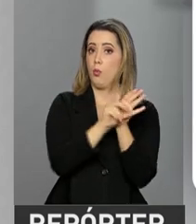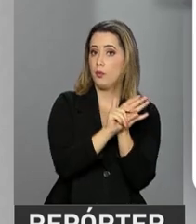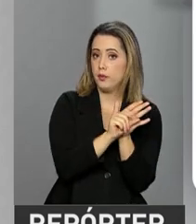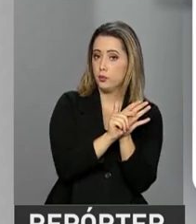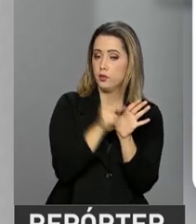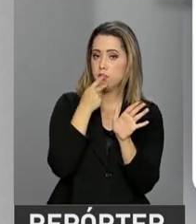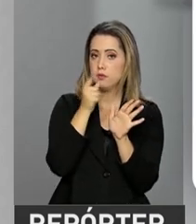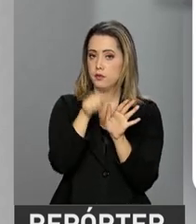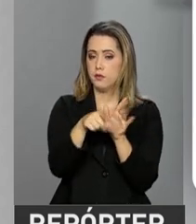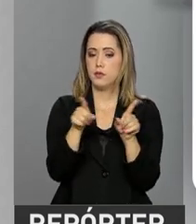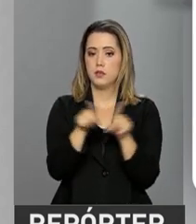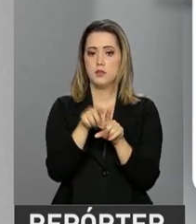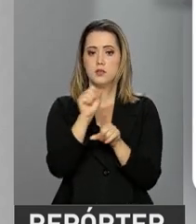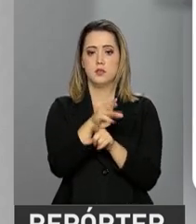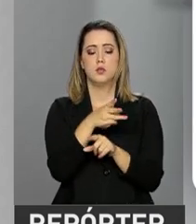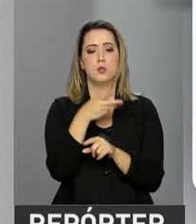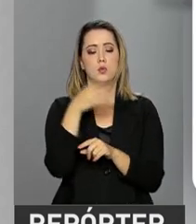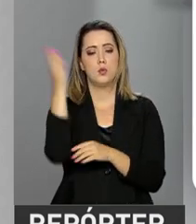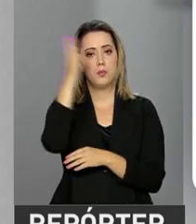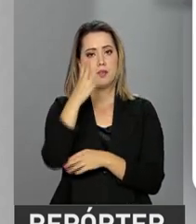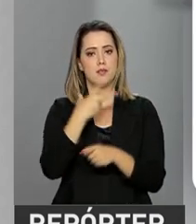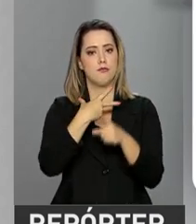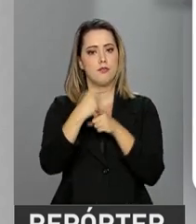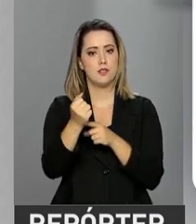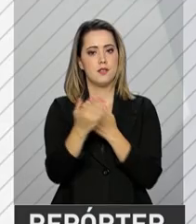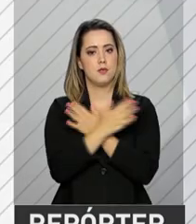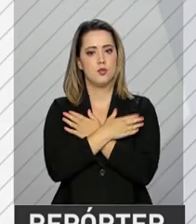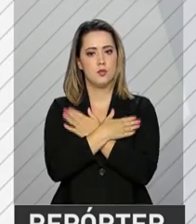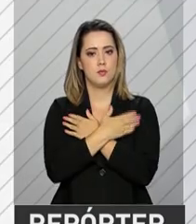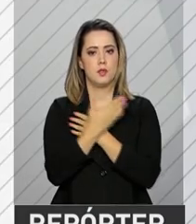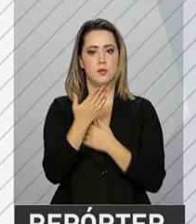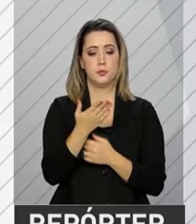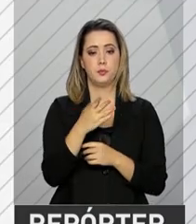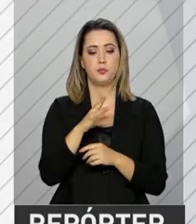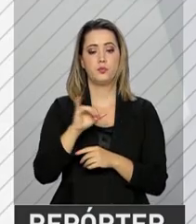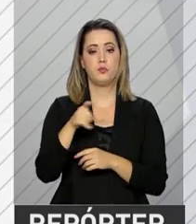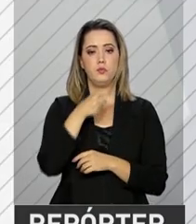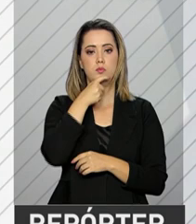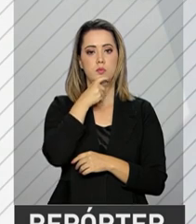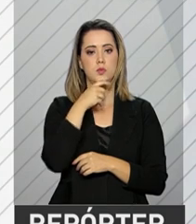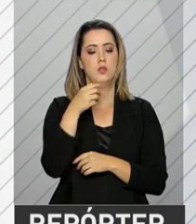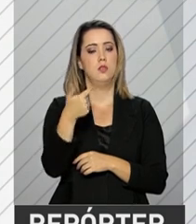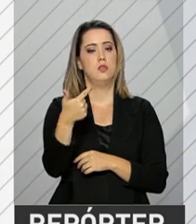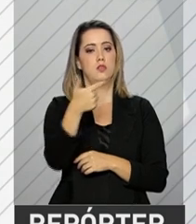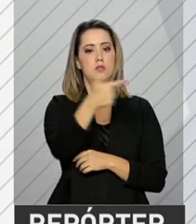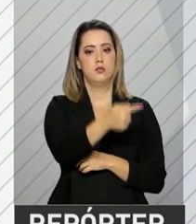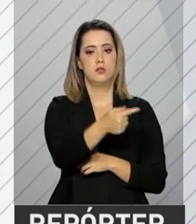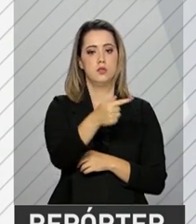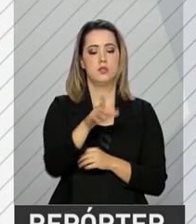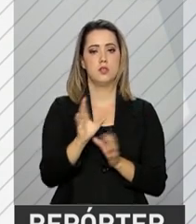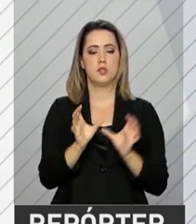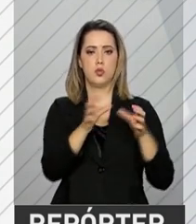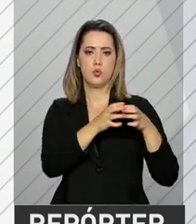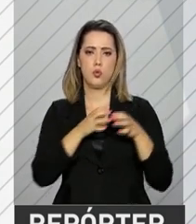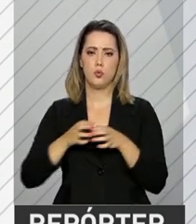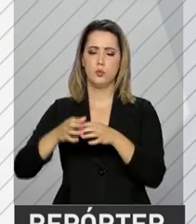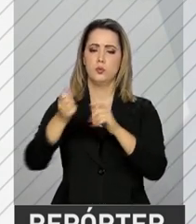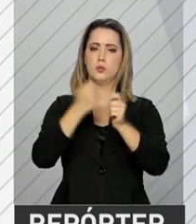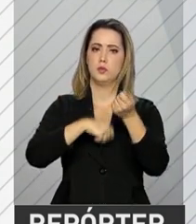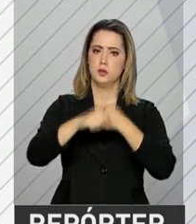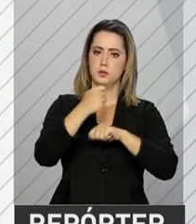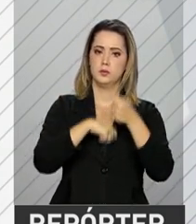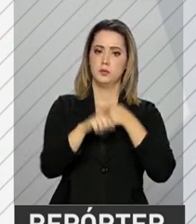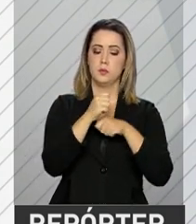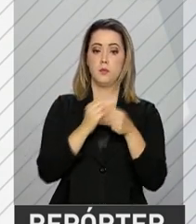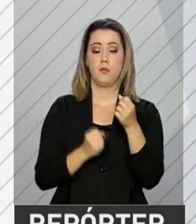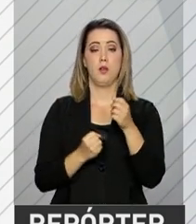os dados e afirmou que o Brasil está vencendo o desemprego no mês de julho 17 dos 25 subsetores da economia